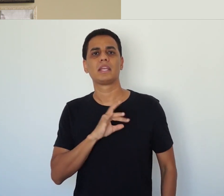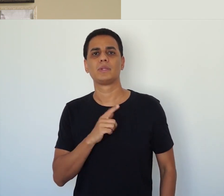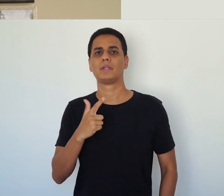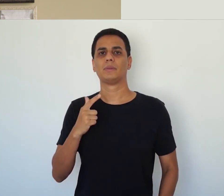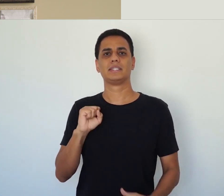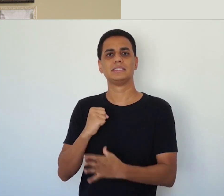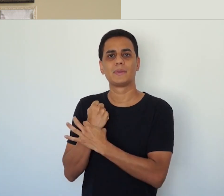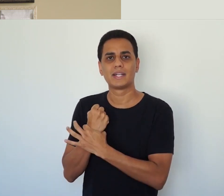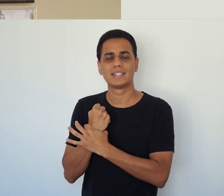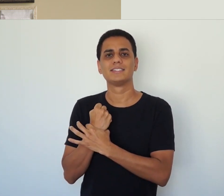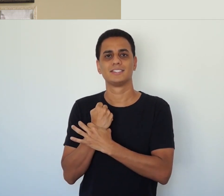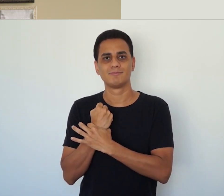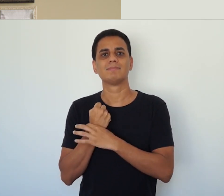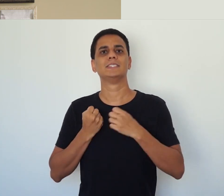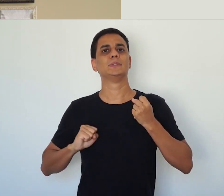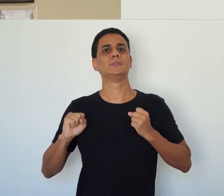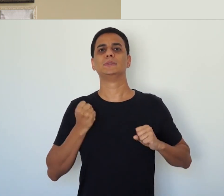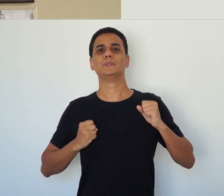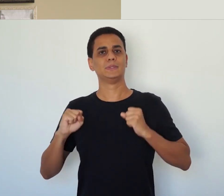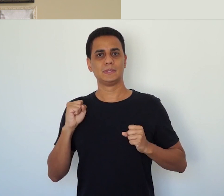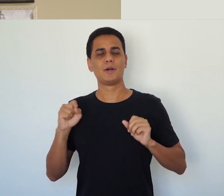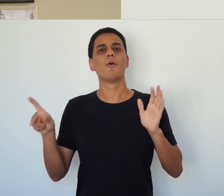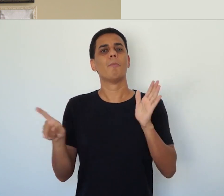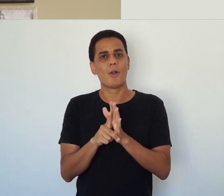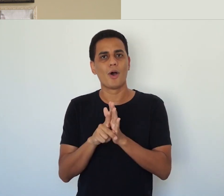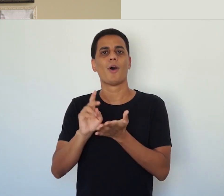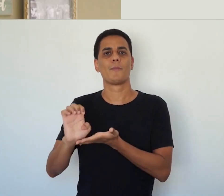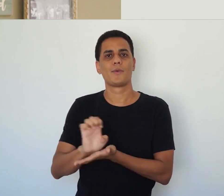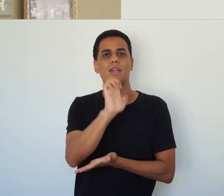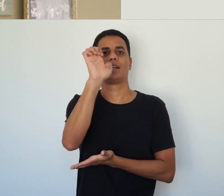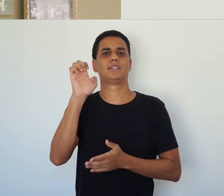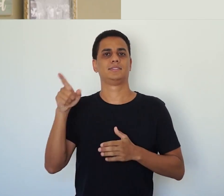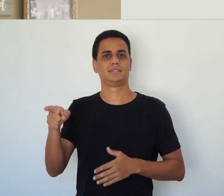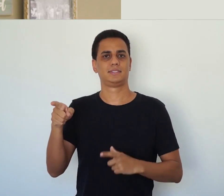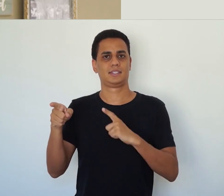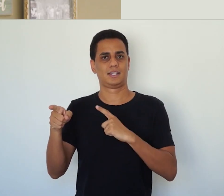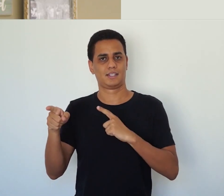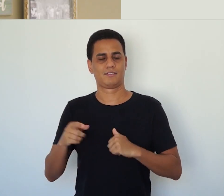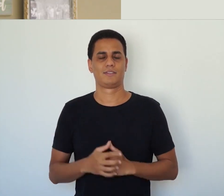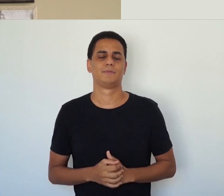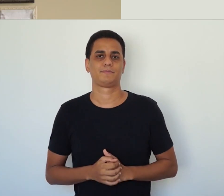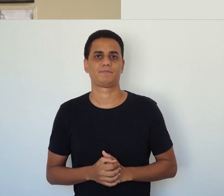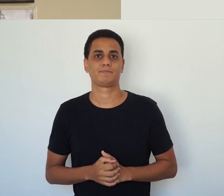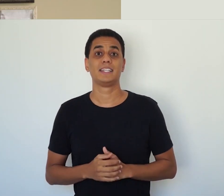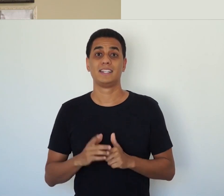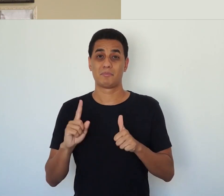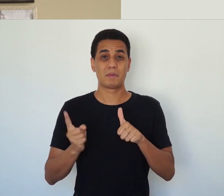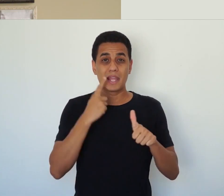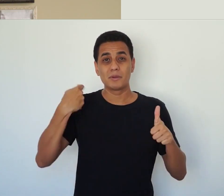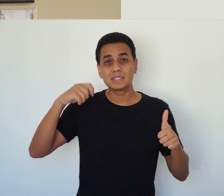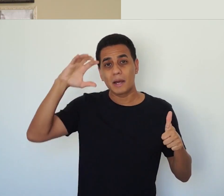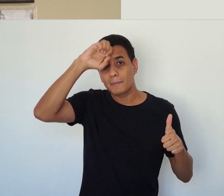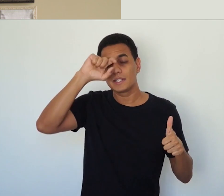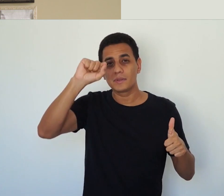por medo, por insegurança e até mesmo pelo desespero que o próprio Elias foi tomado. A primeira lição que a